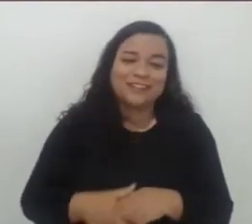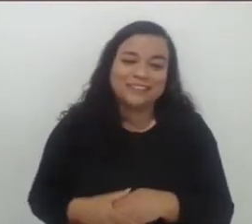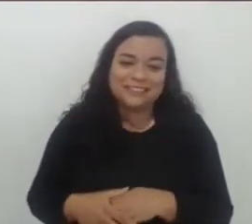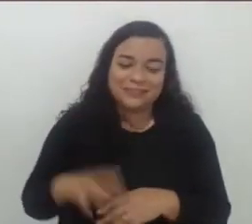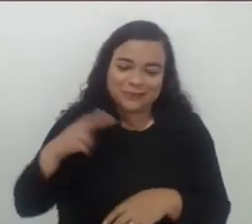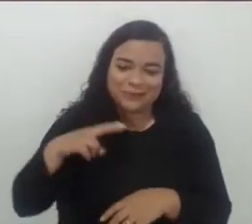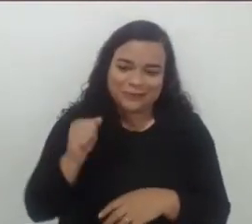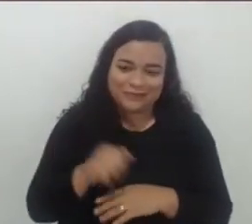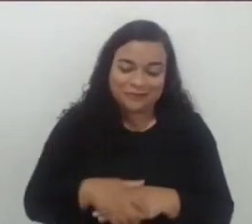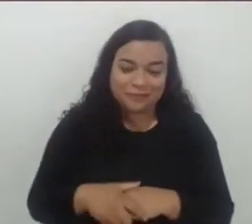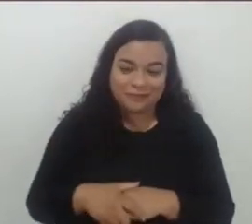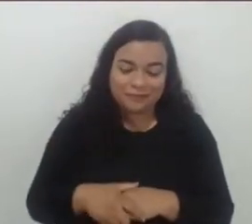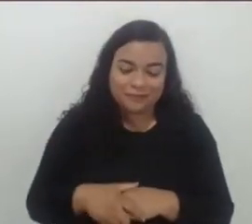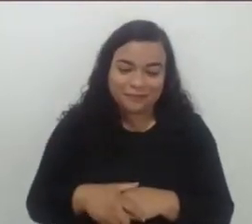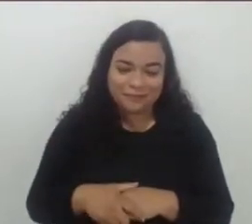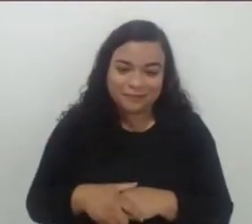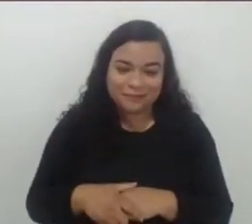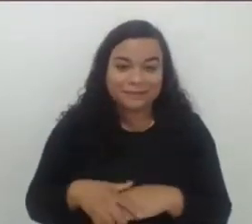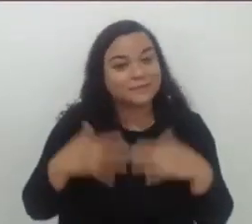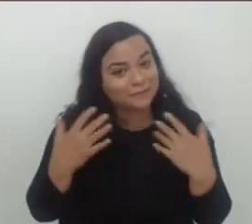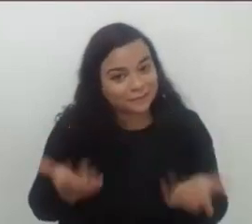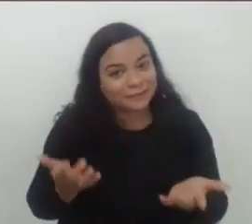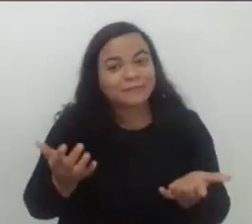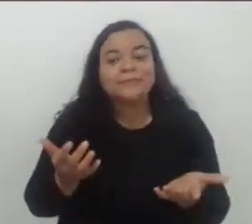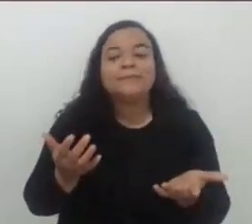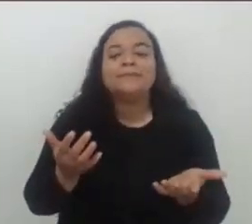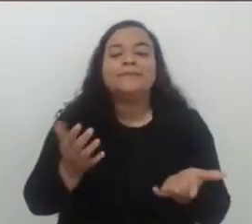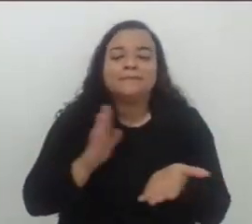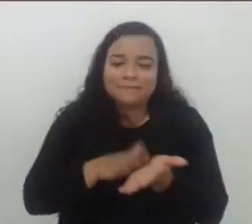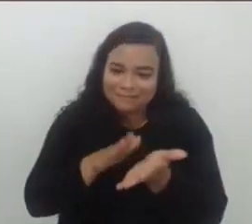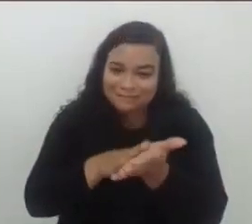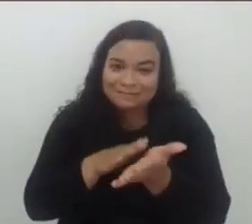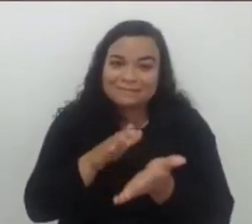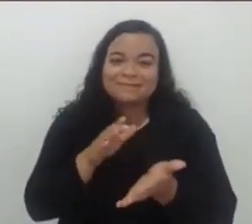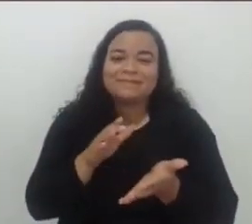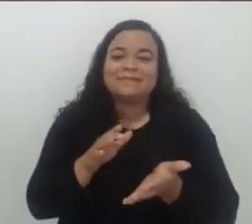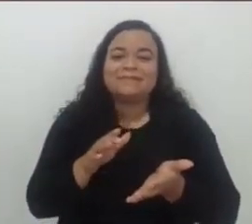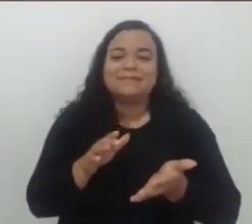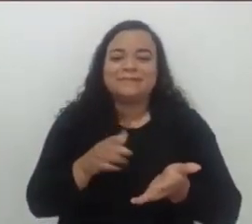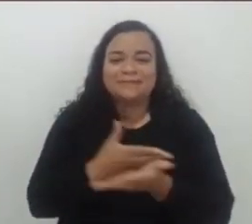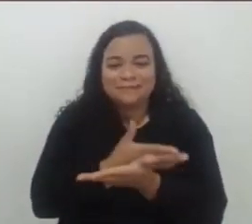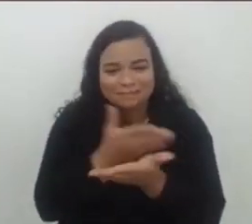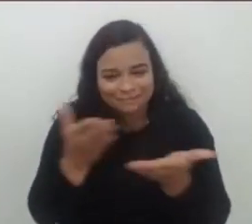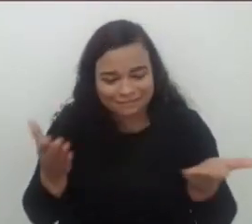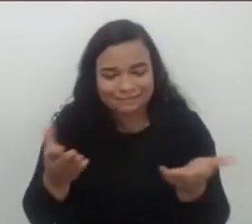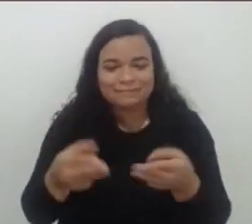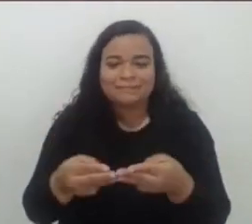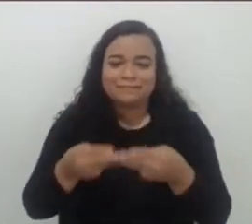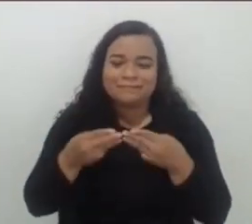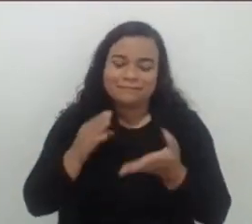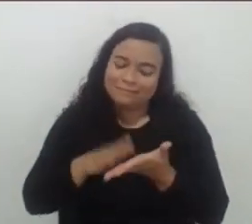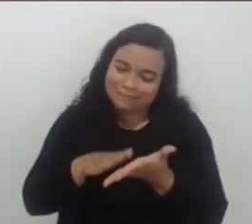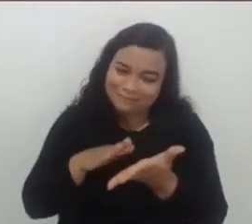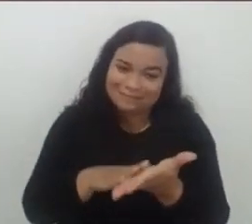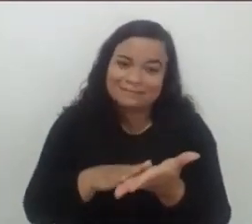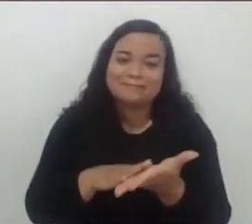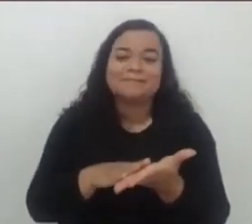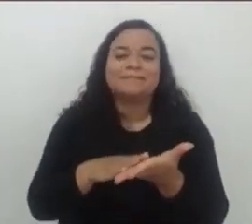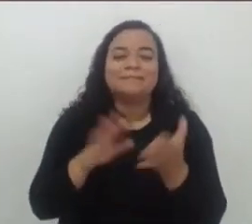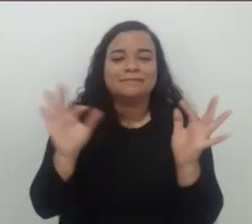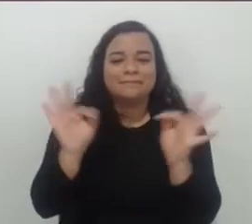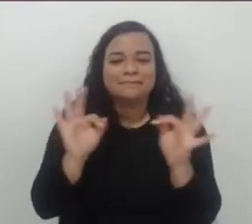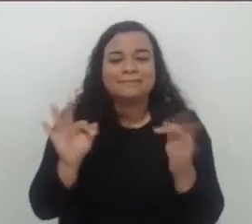esquecer. Então, a minha palavra é somente para procura curte, emoção de congratulações, felicitações por